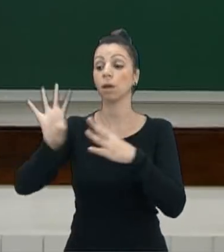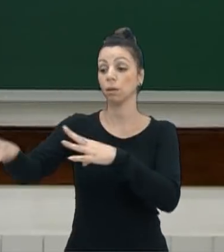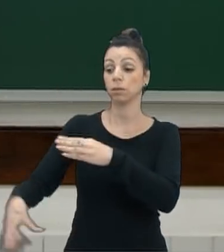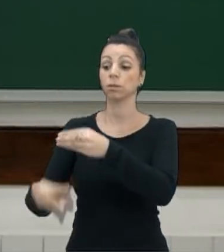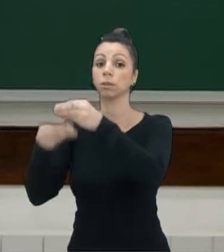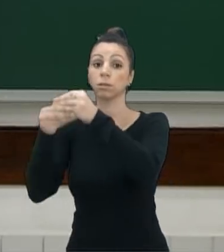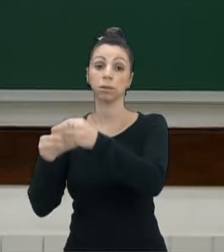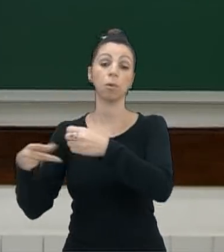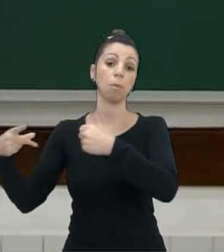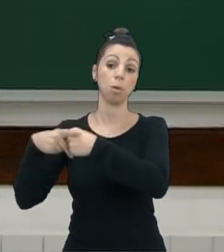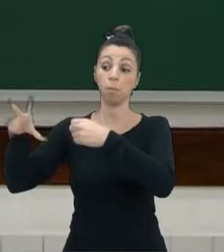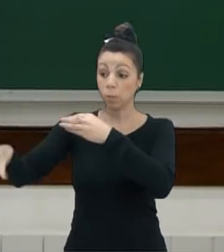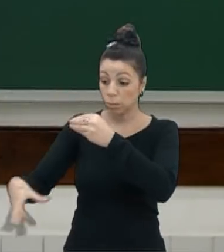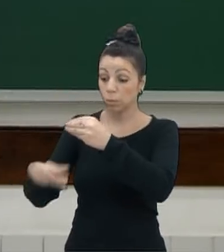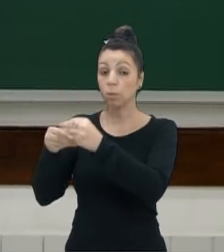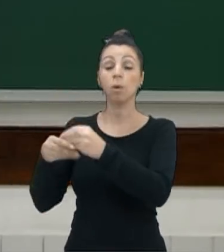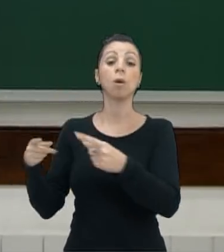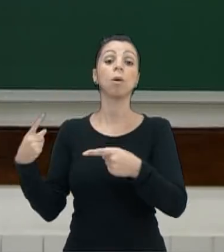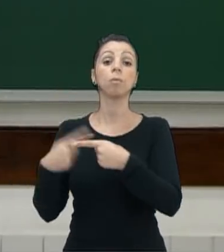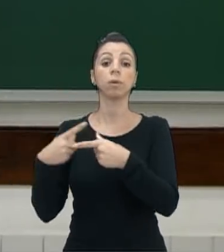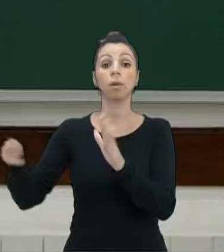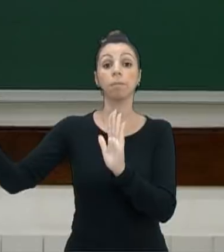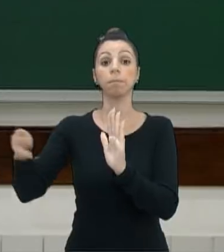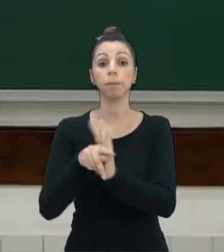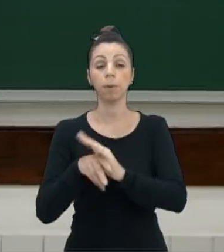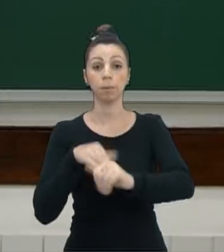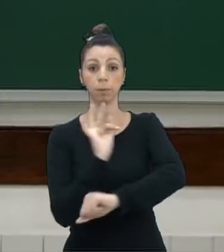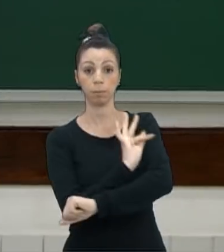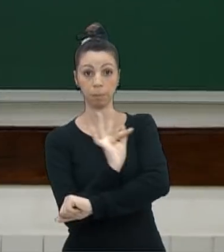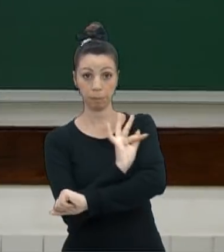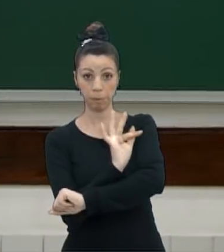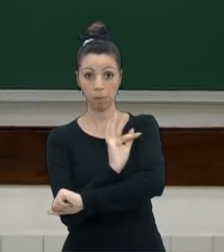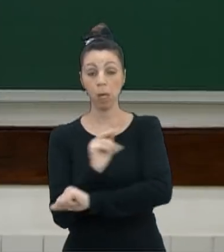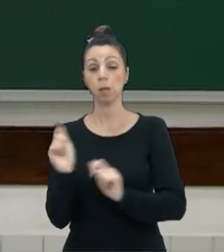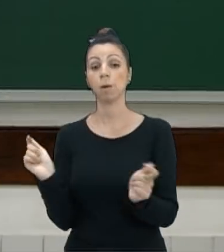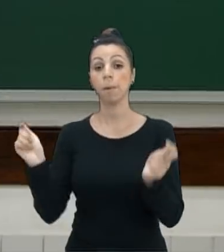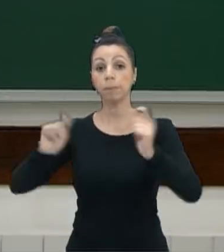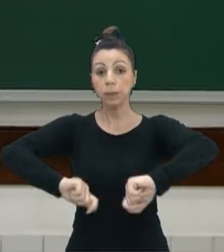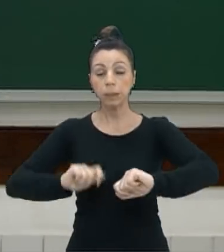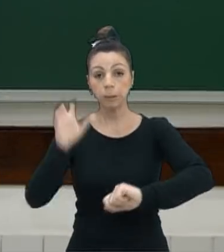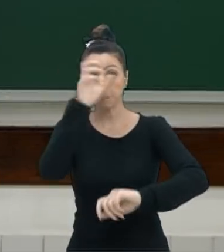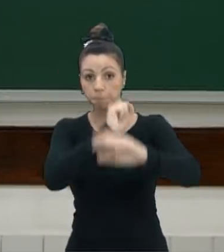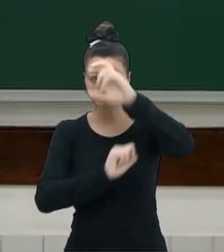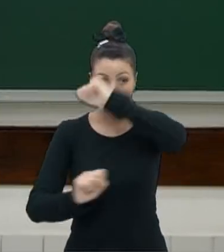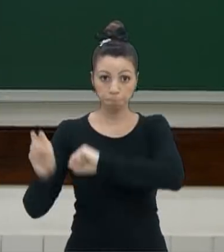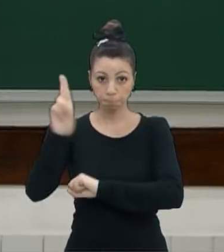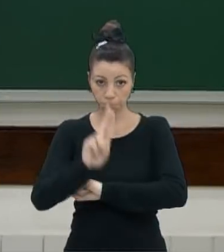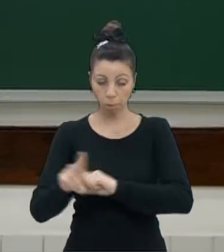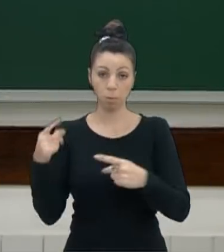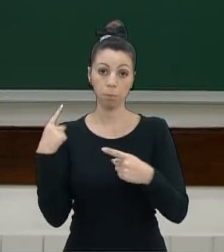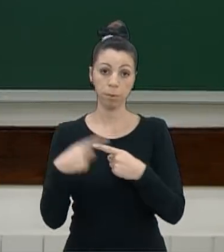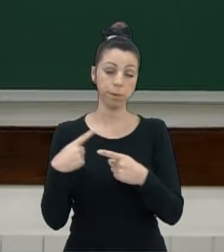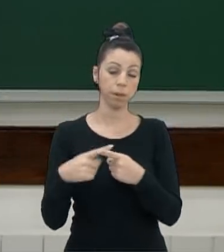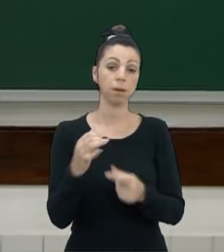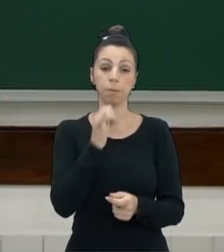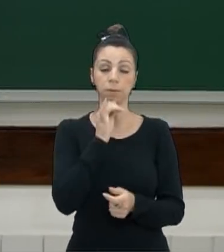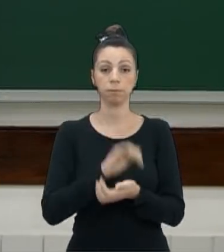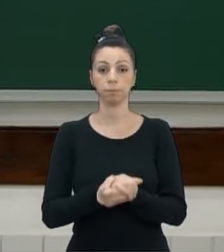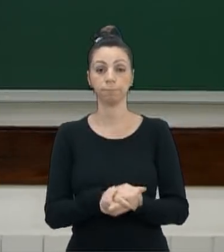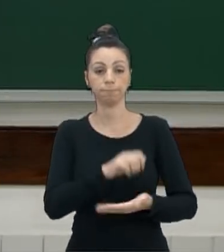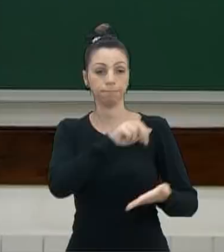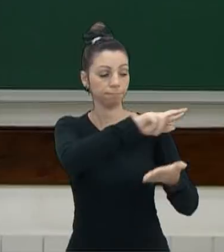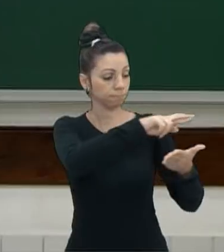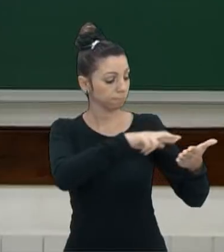tipo de pronome muito próprio da linguagem formal. Mas nós precisamos aprender a usar. Porque quando eu vou fazer uma